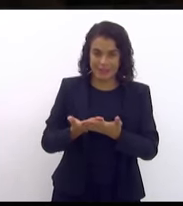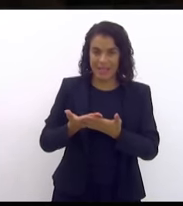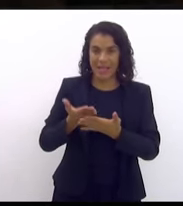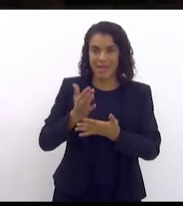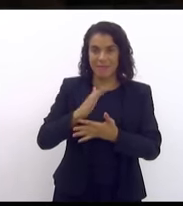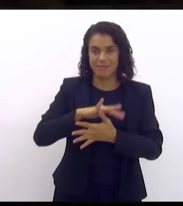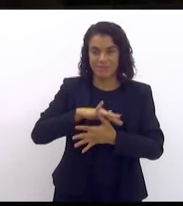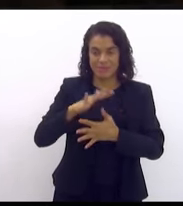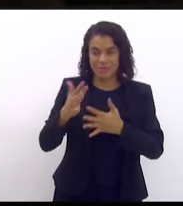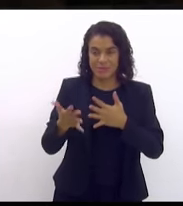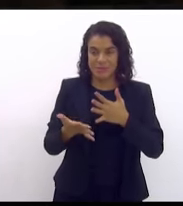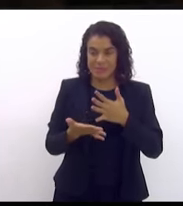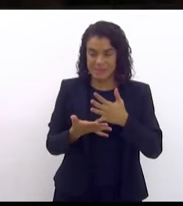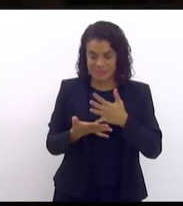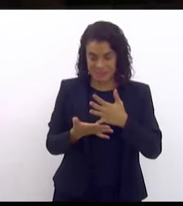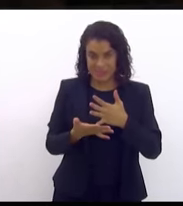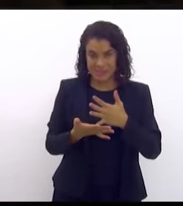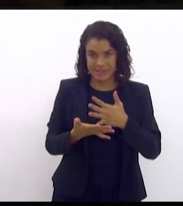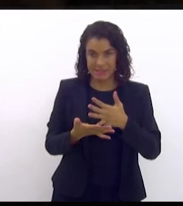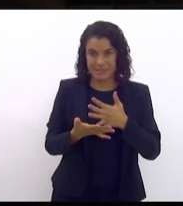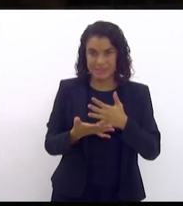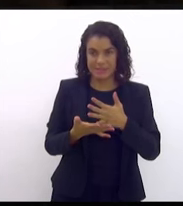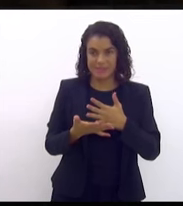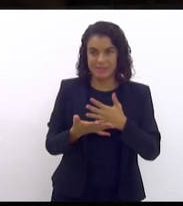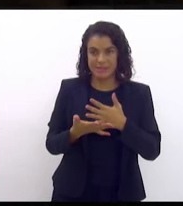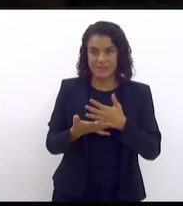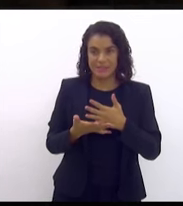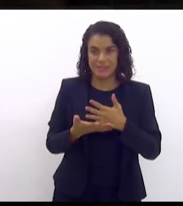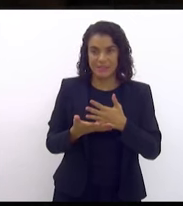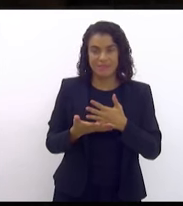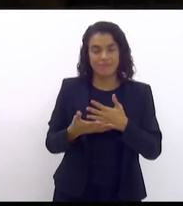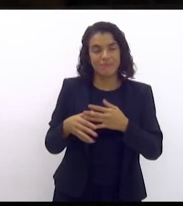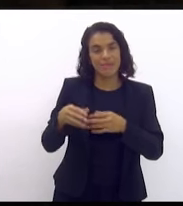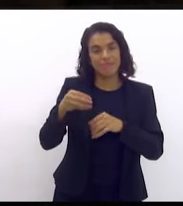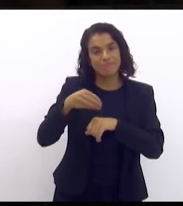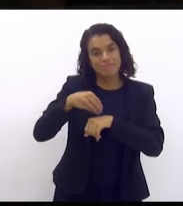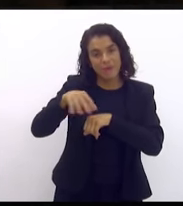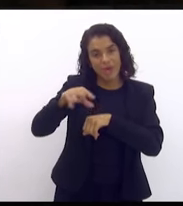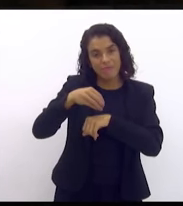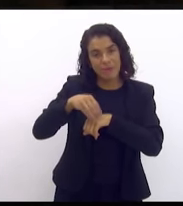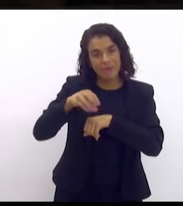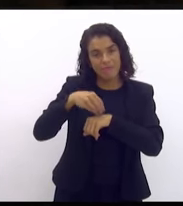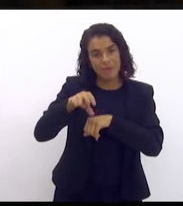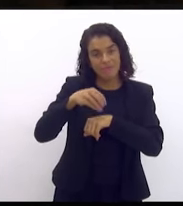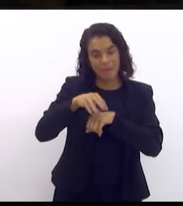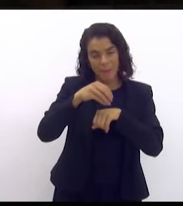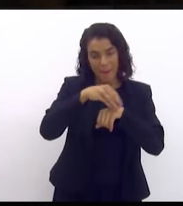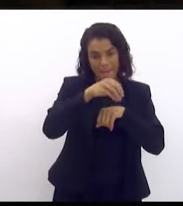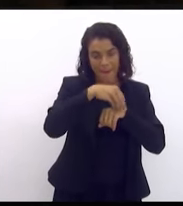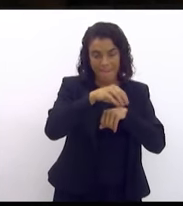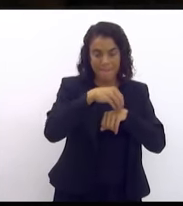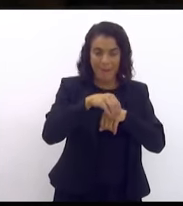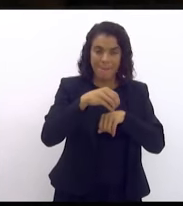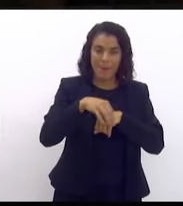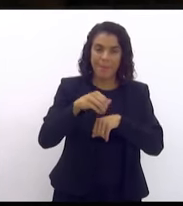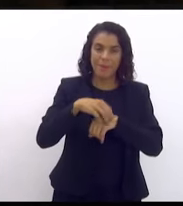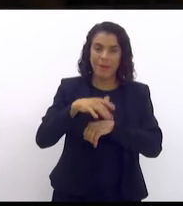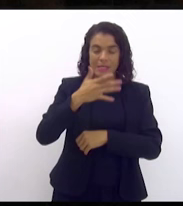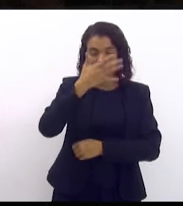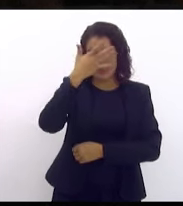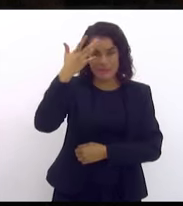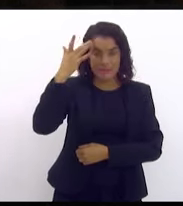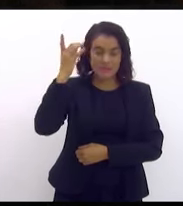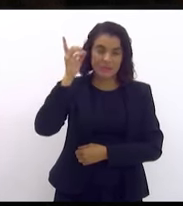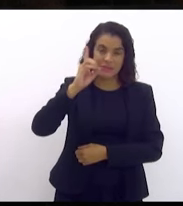intérprete da língua de libras que leva a nossa voz aos portadores